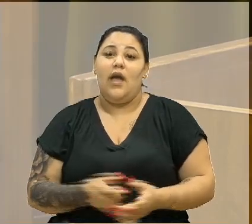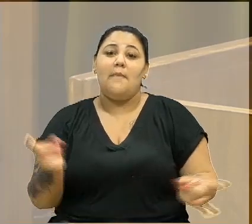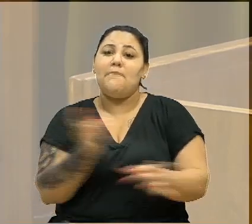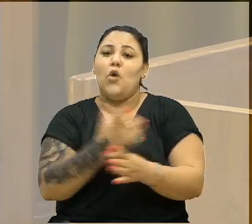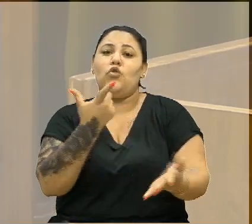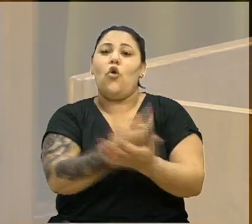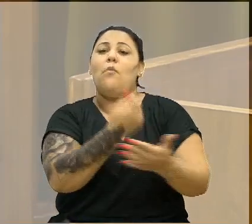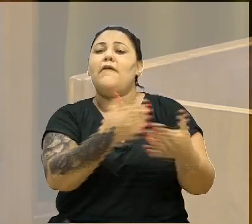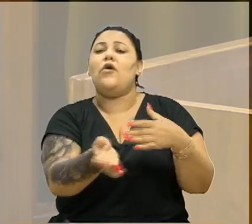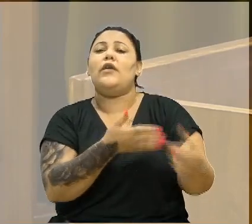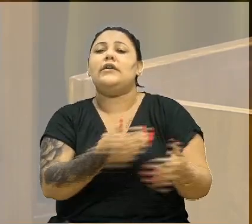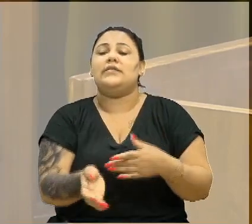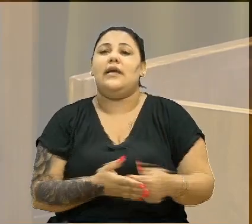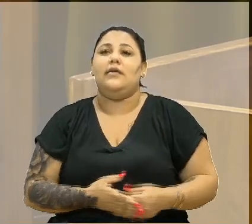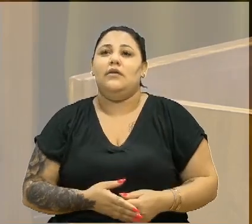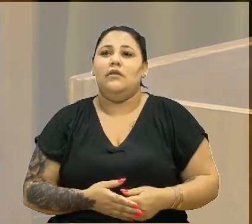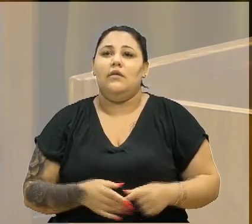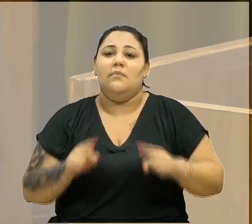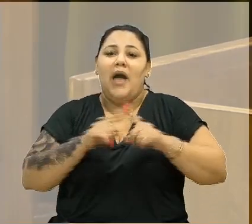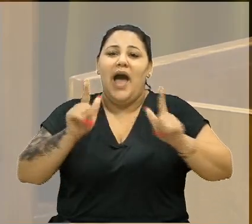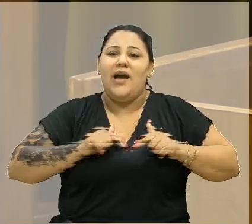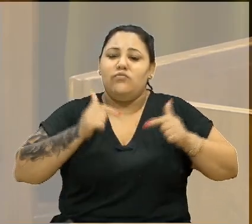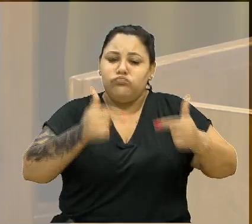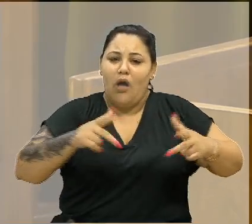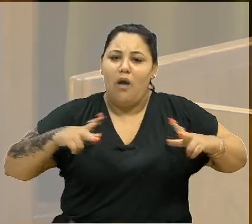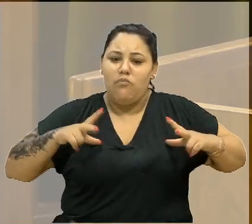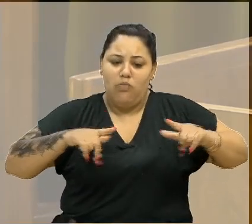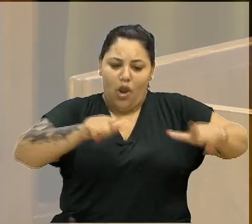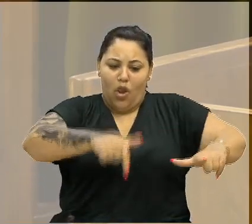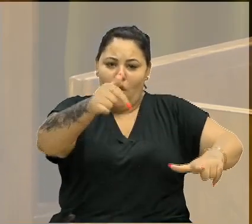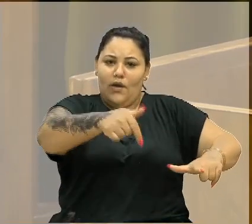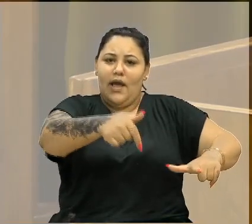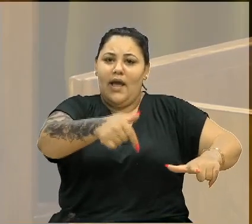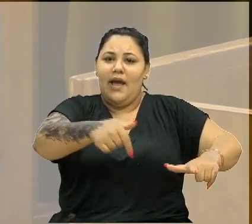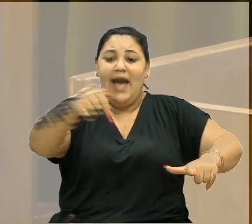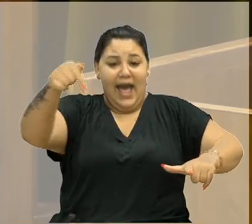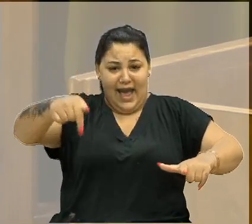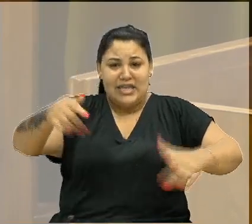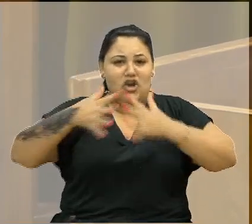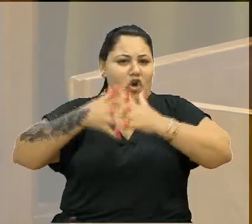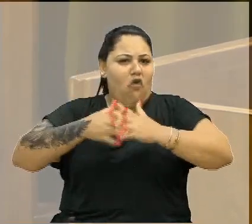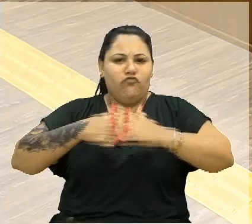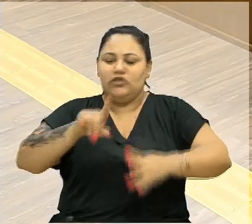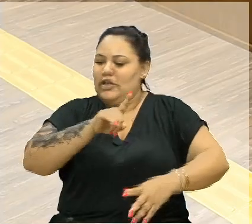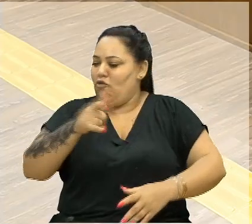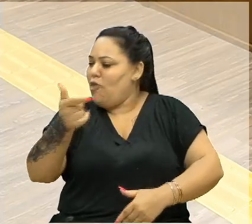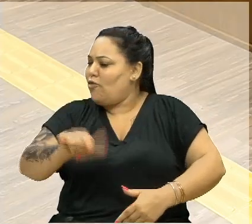que quiser. Mas enquanto for de iniciativa privada, aqui baderneiro não vai ter chance.